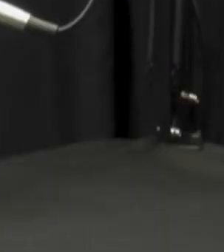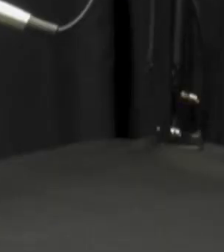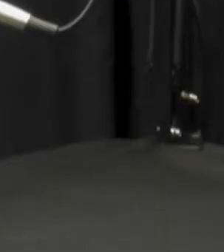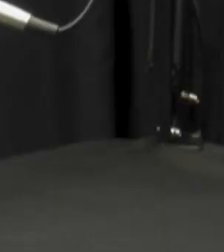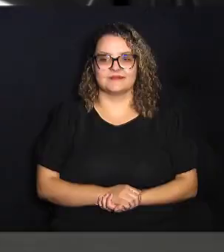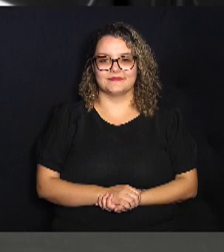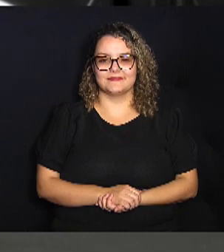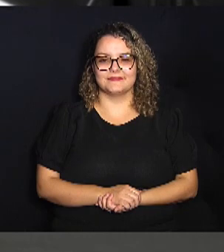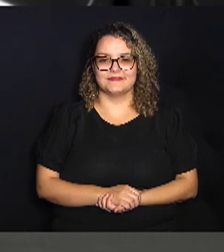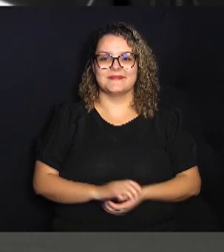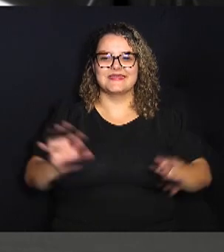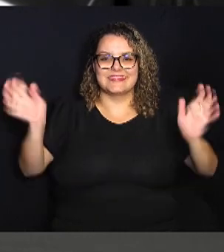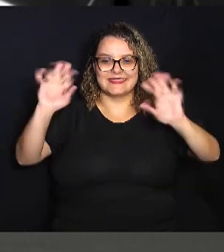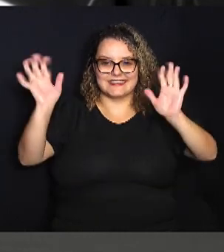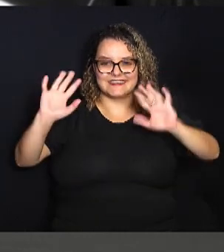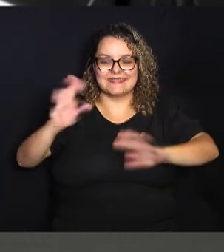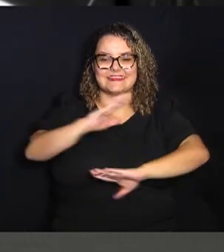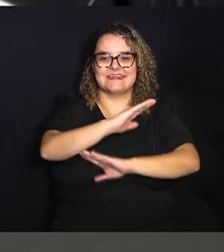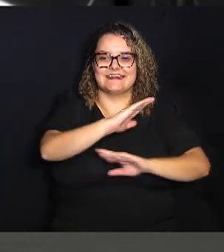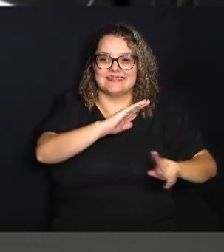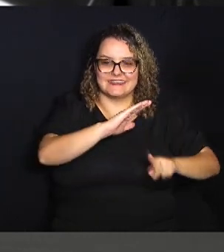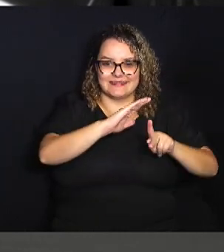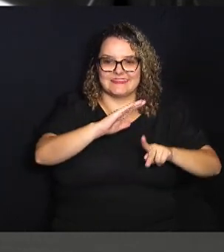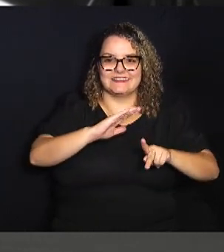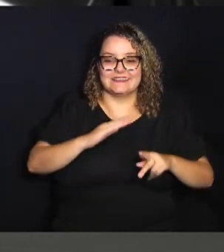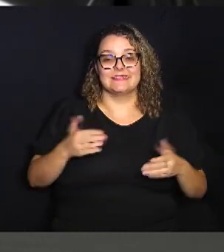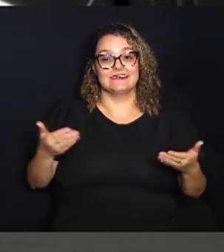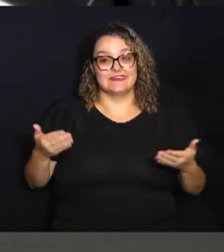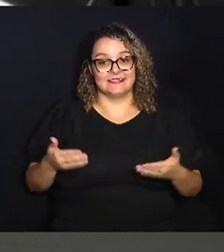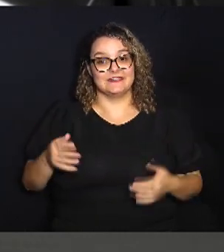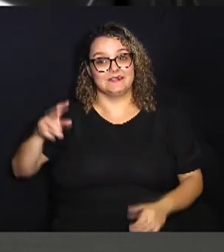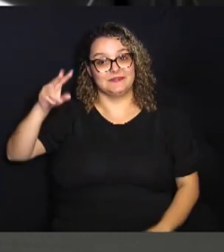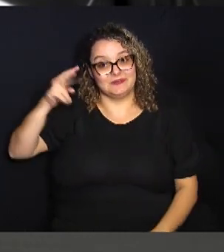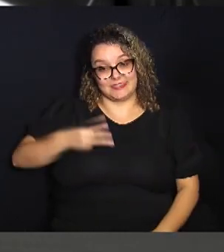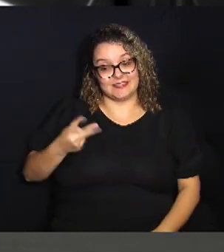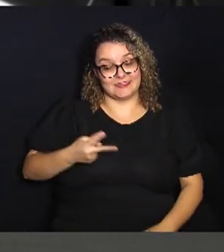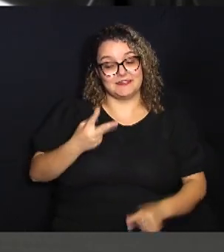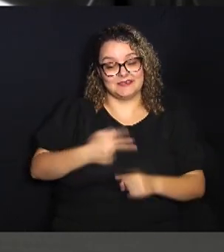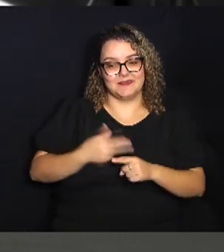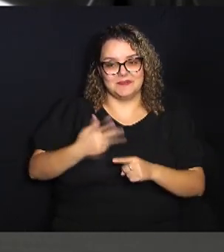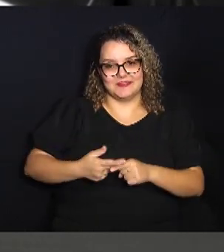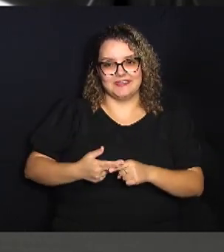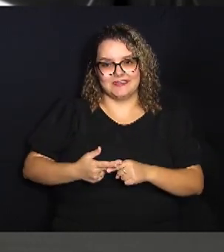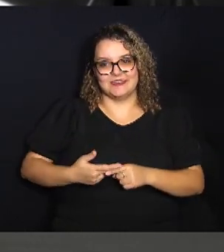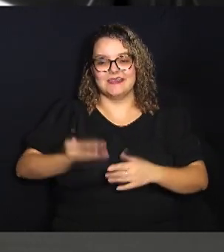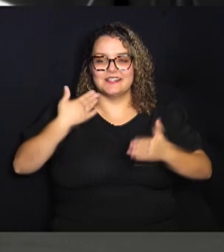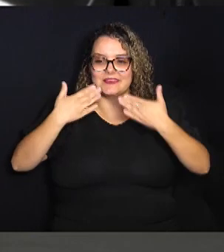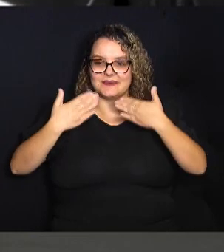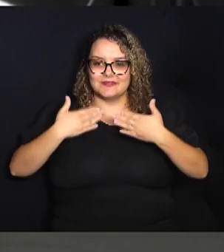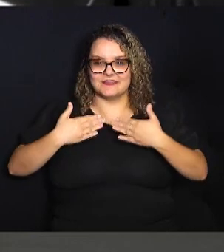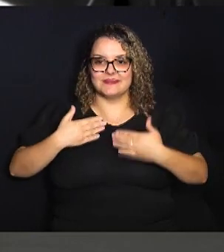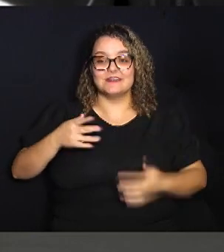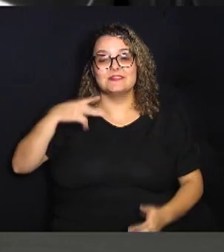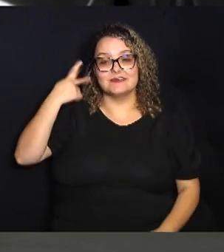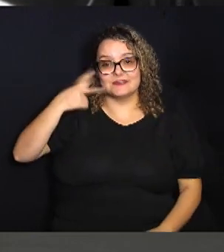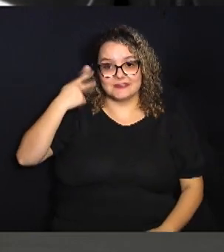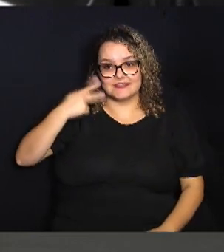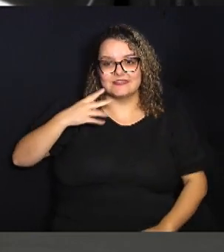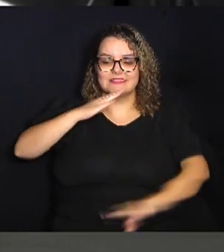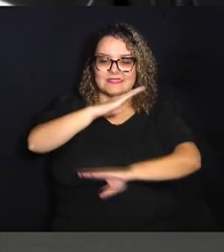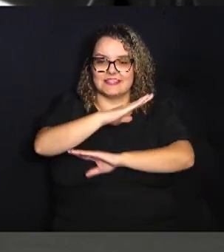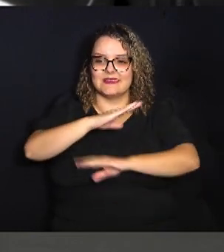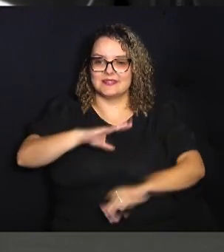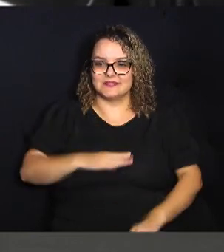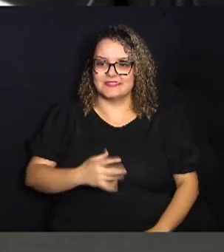mais um Na Casa do Povo no Ar. Lembrando que nós estamos nessa segunda temporada em que a gente conversa com os parlamentares da Câmara Municipal de